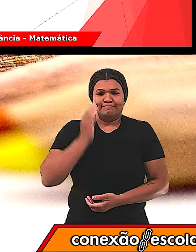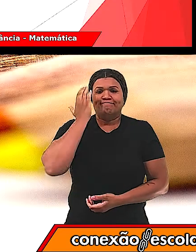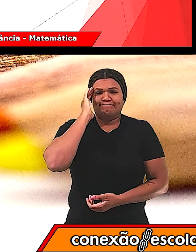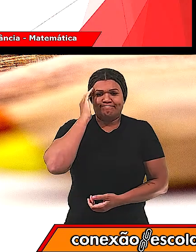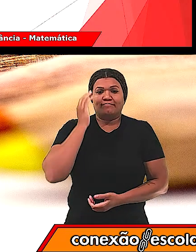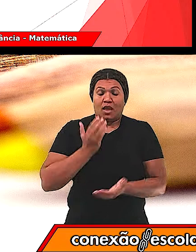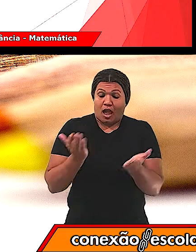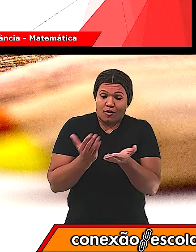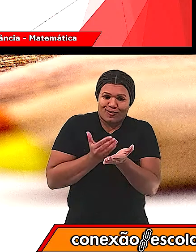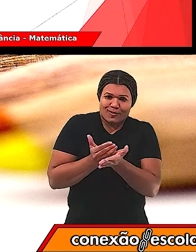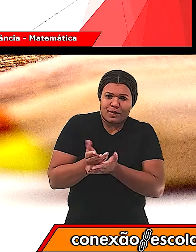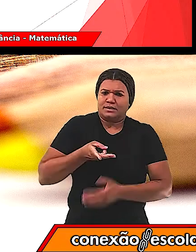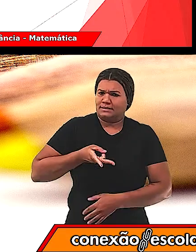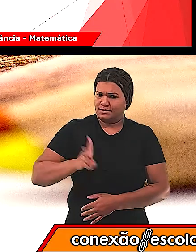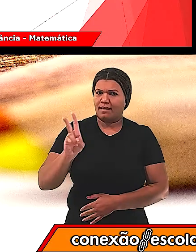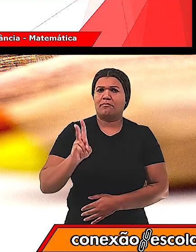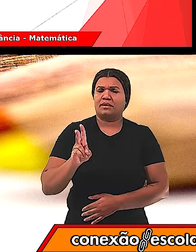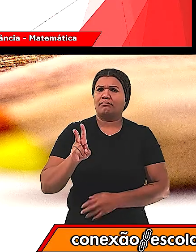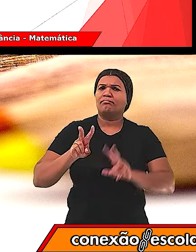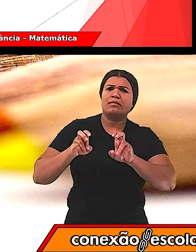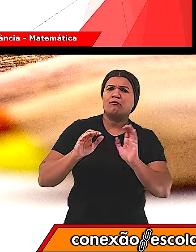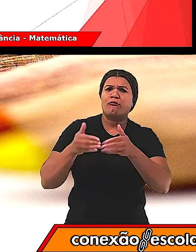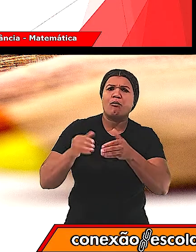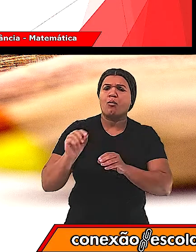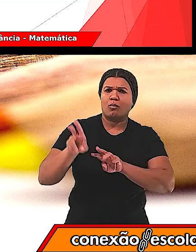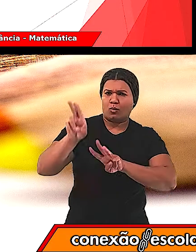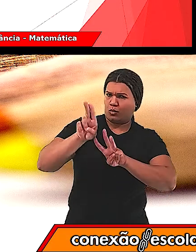vou começar sempre pela unidade?